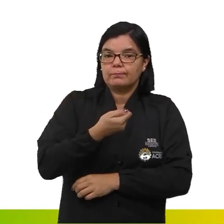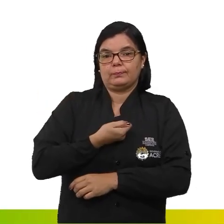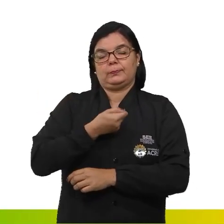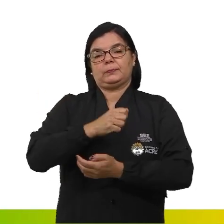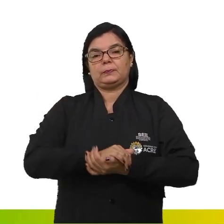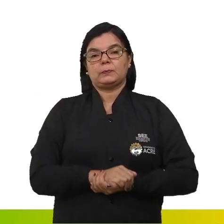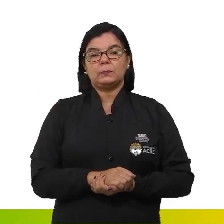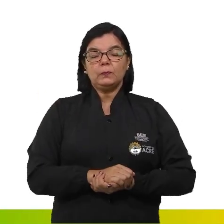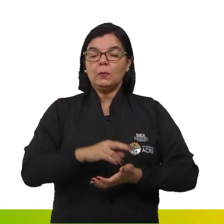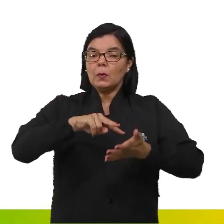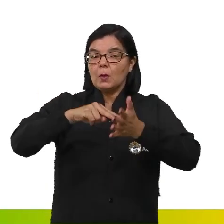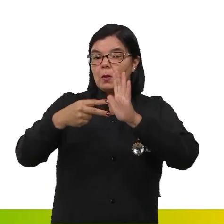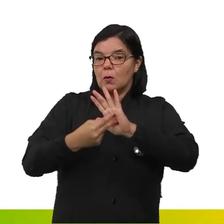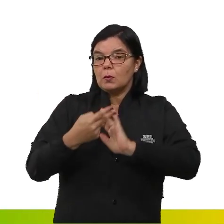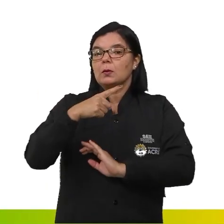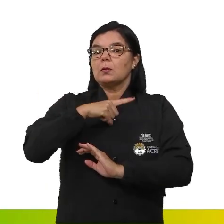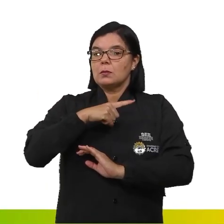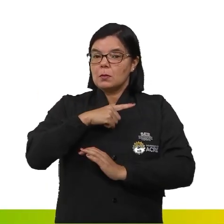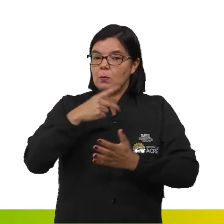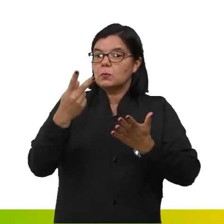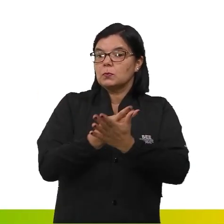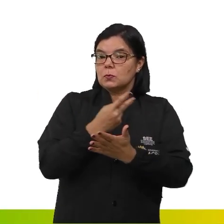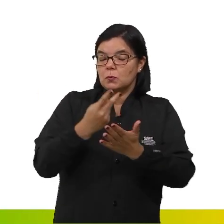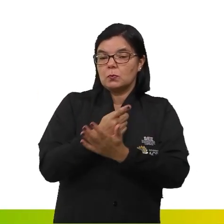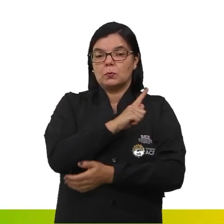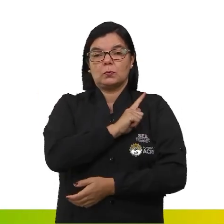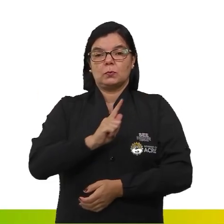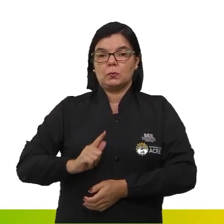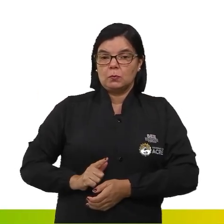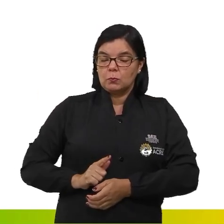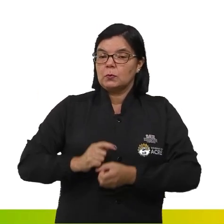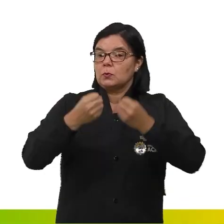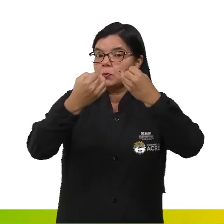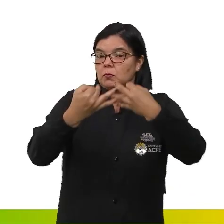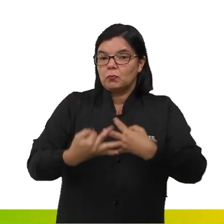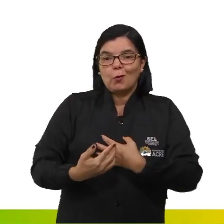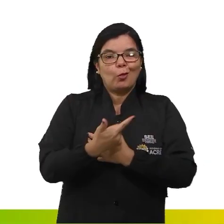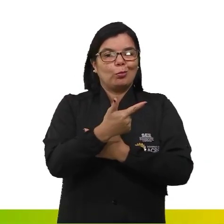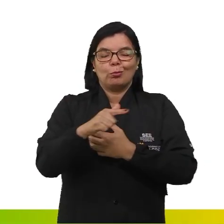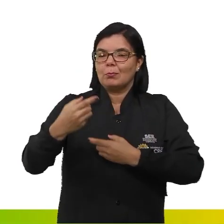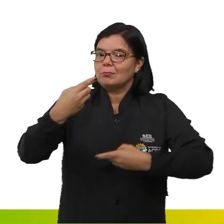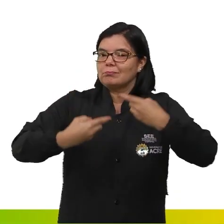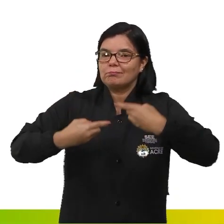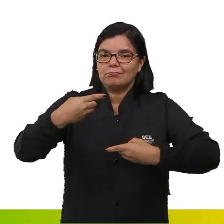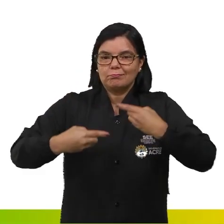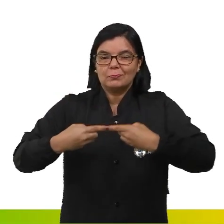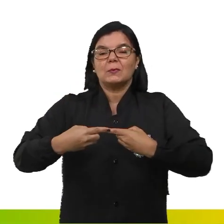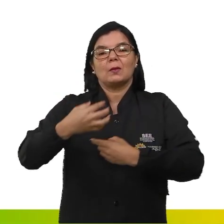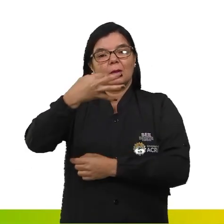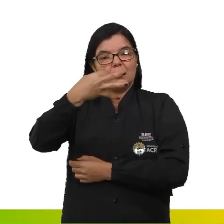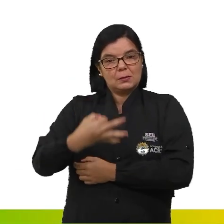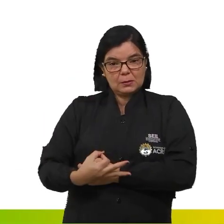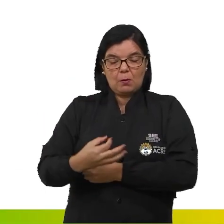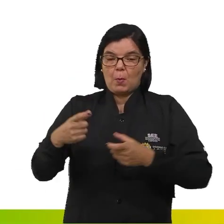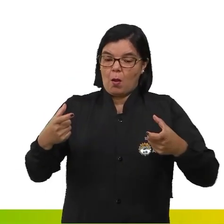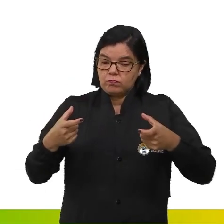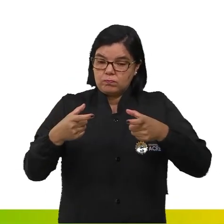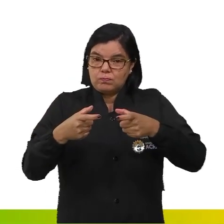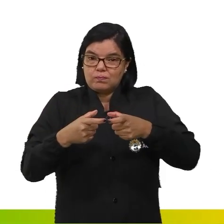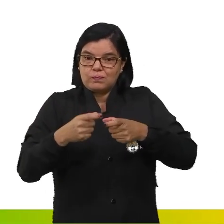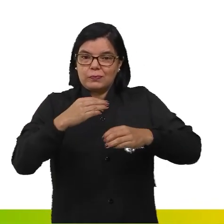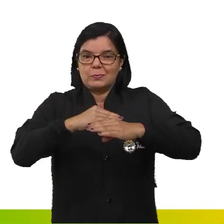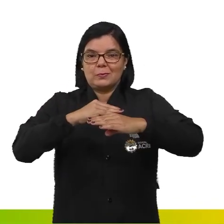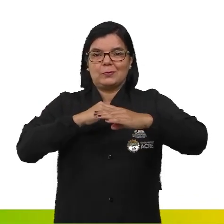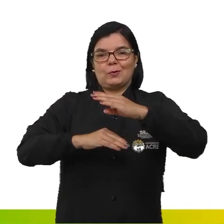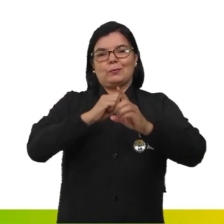eficazes. Então, quer dizer, nós temos falha também no governo quando não faz aquela política necessária para reduzir essa